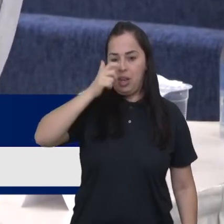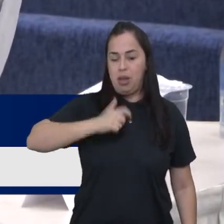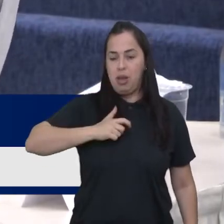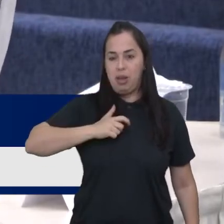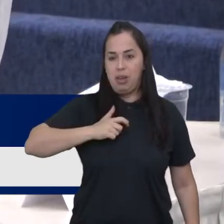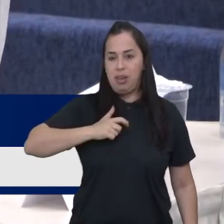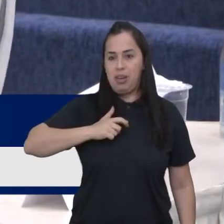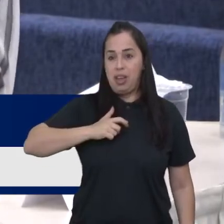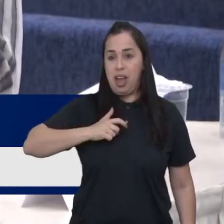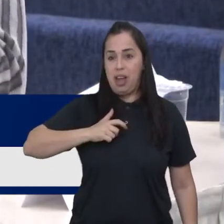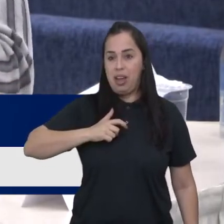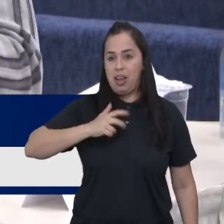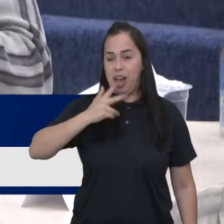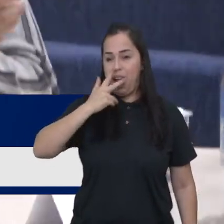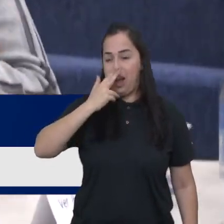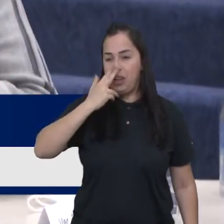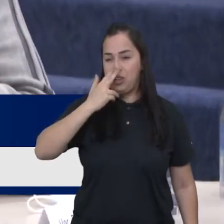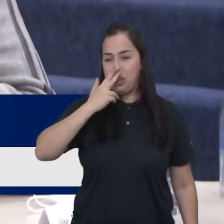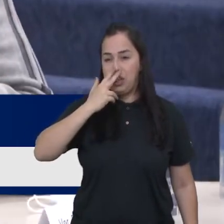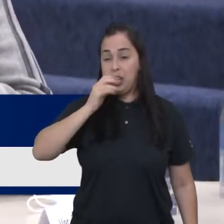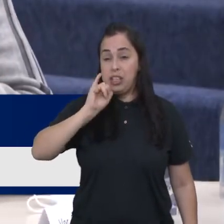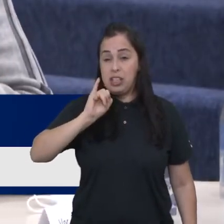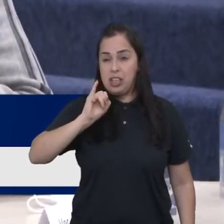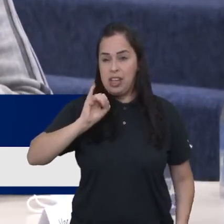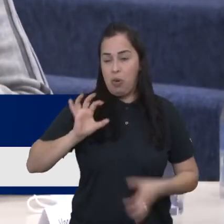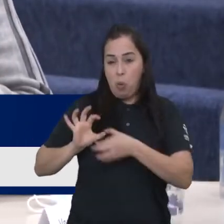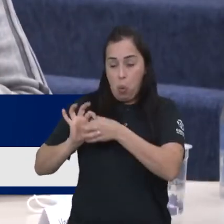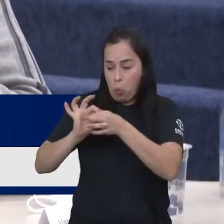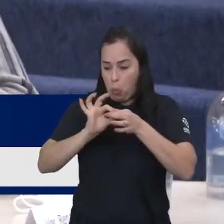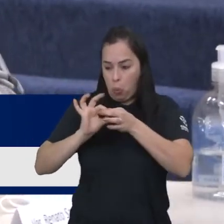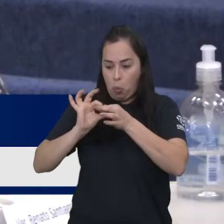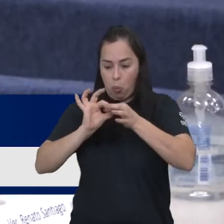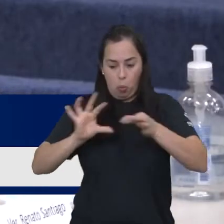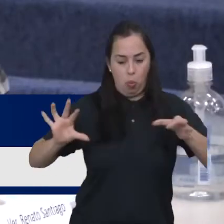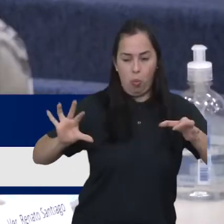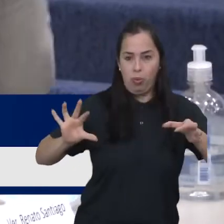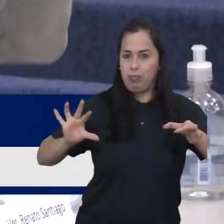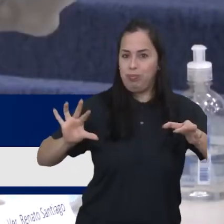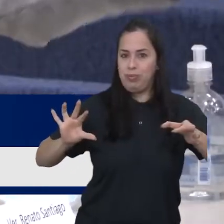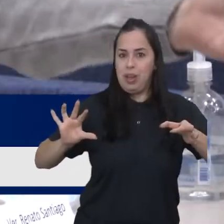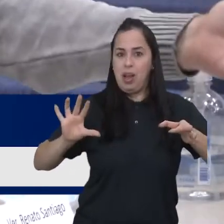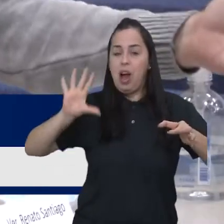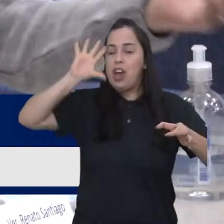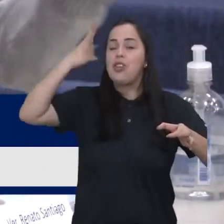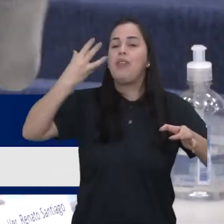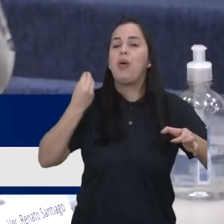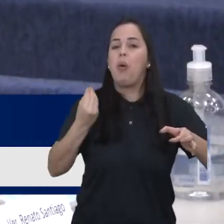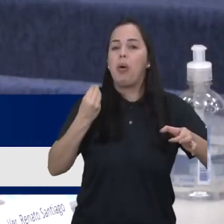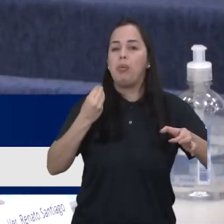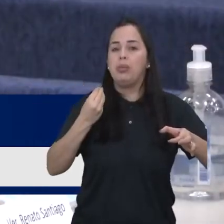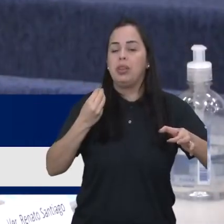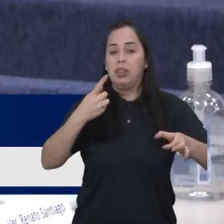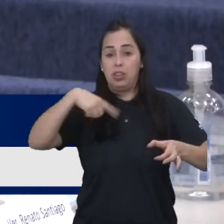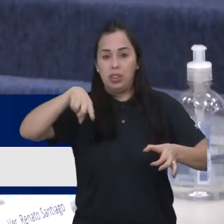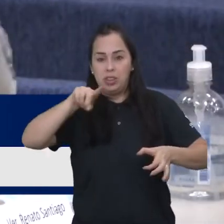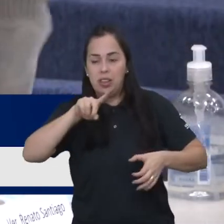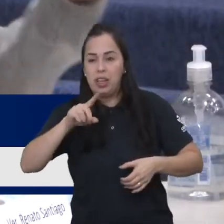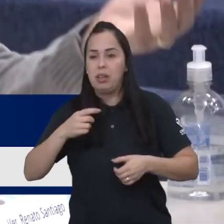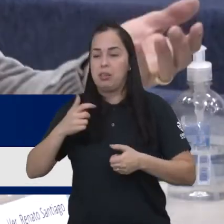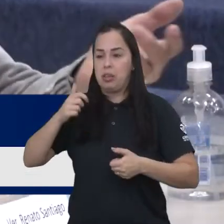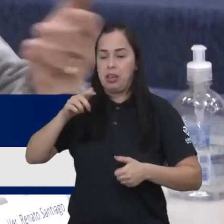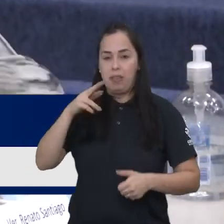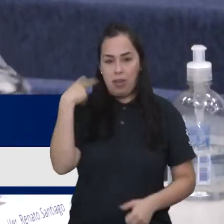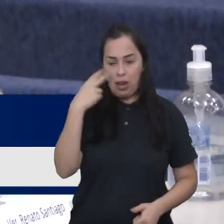vai ter solução se a gente não se unir. Aqui nós temos vereadores de oposição, vereadores da base,